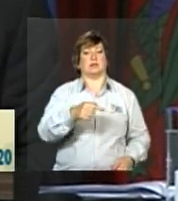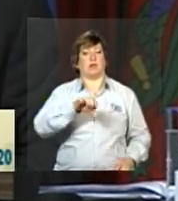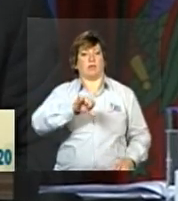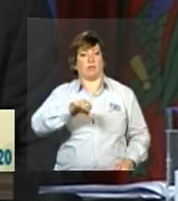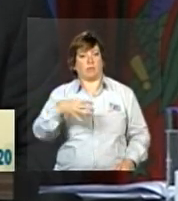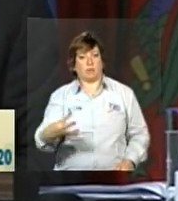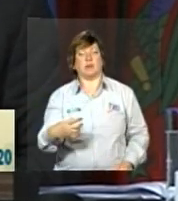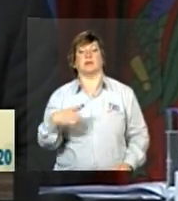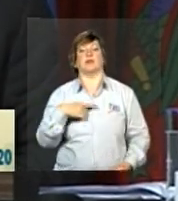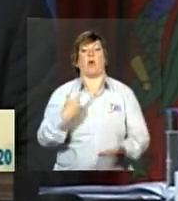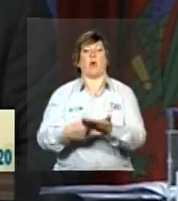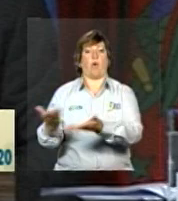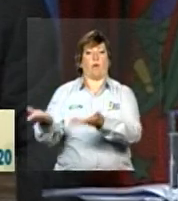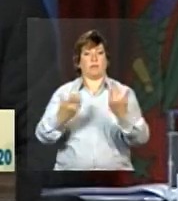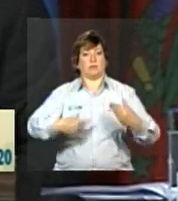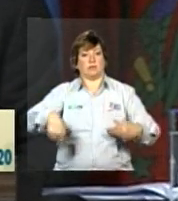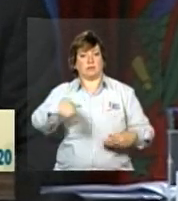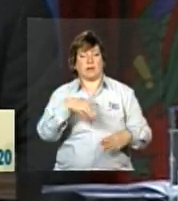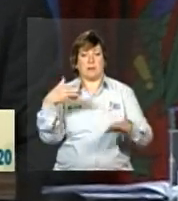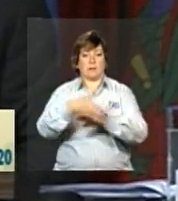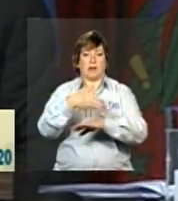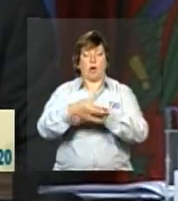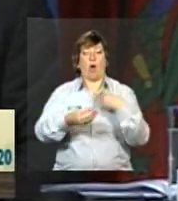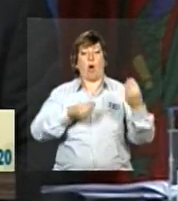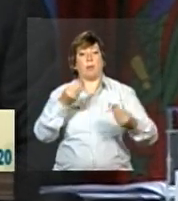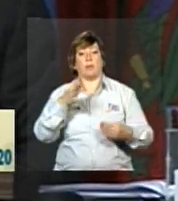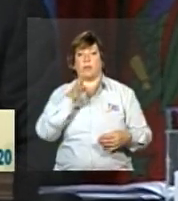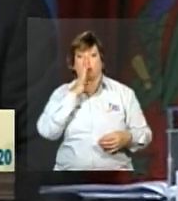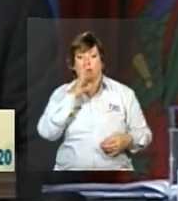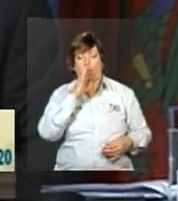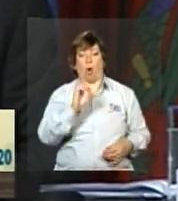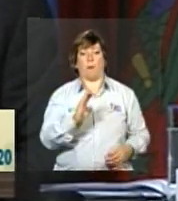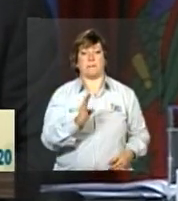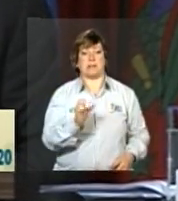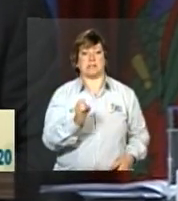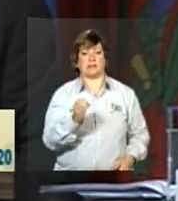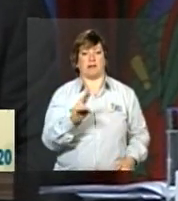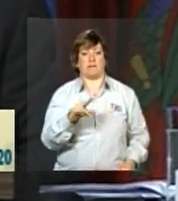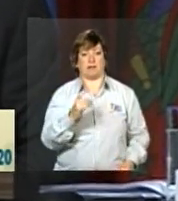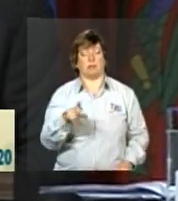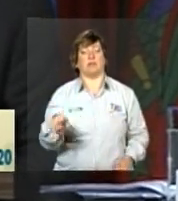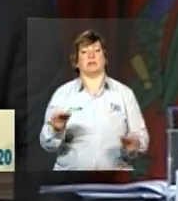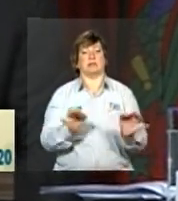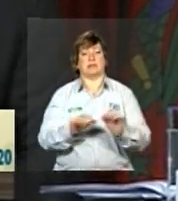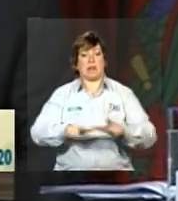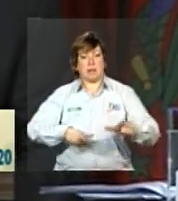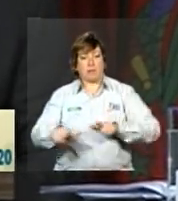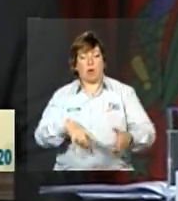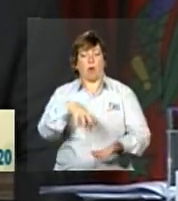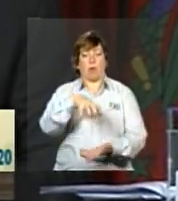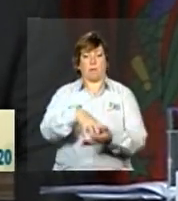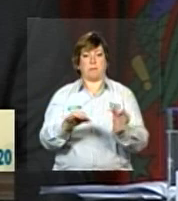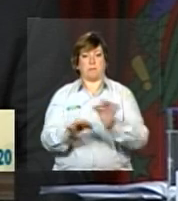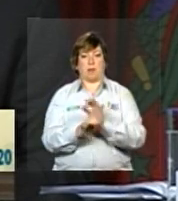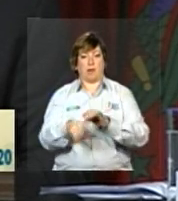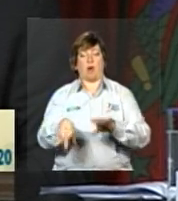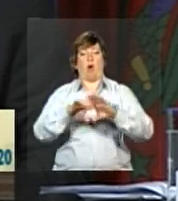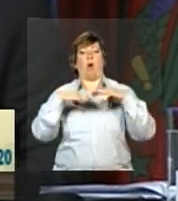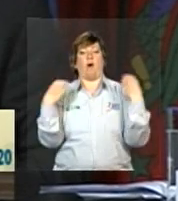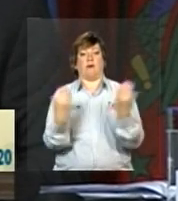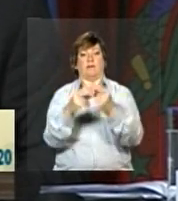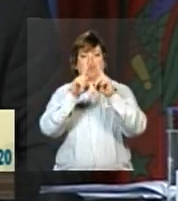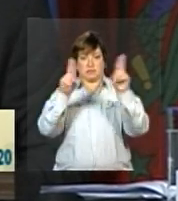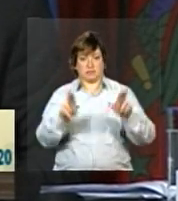A66-794 e convidou-os a participar como observadores no trabalho do Comitê Preparatório para a Conferência das Nações